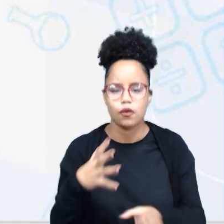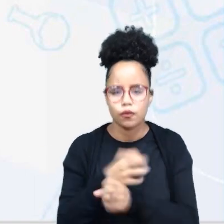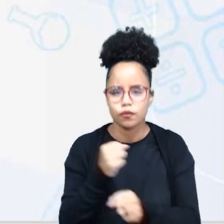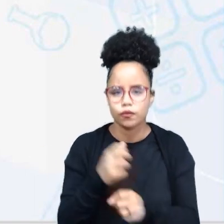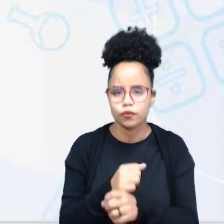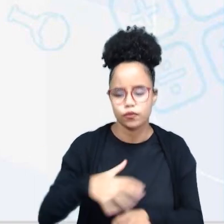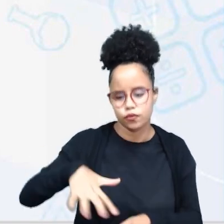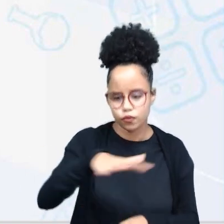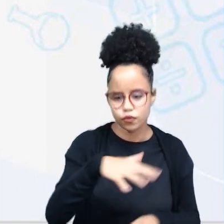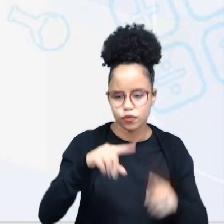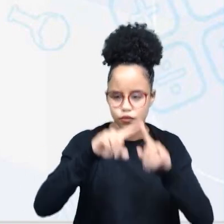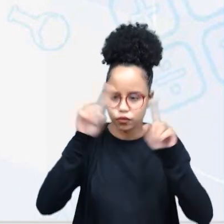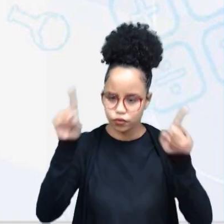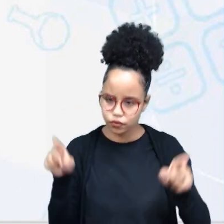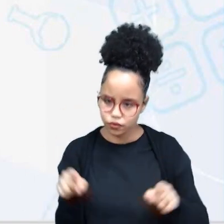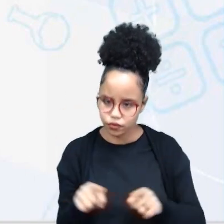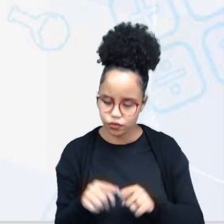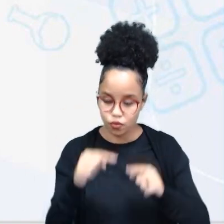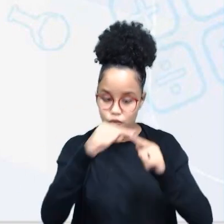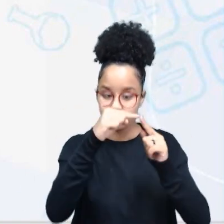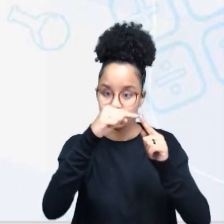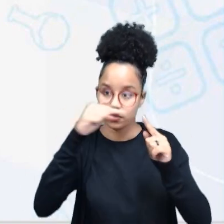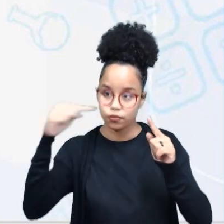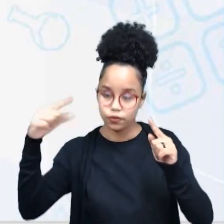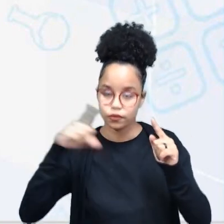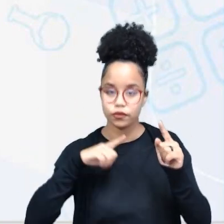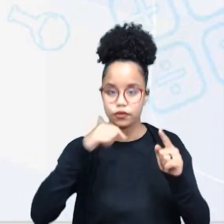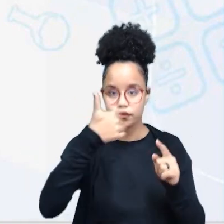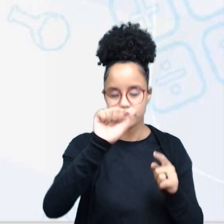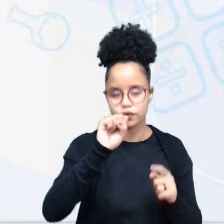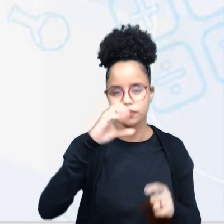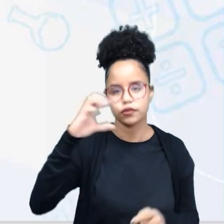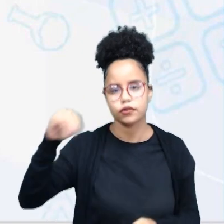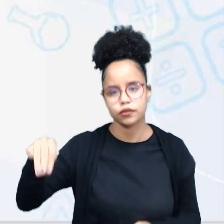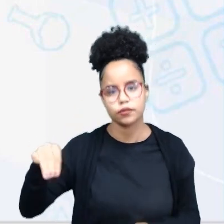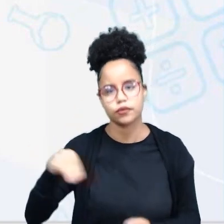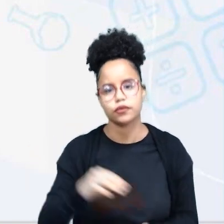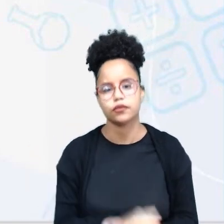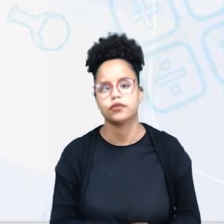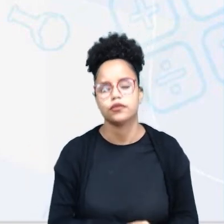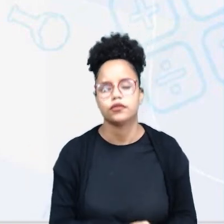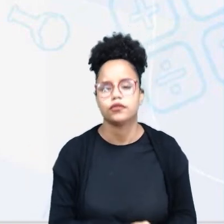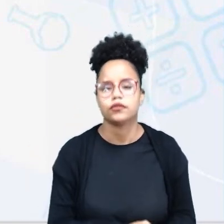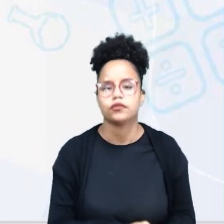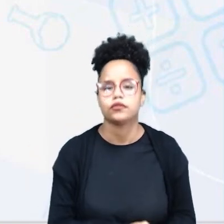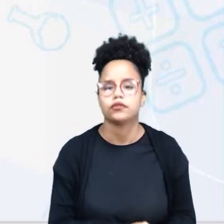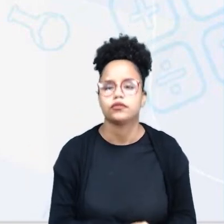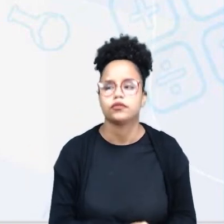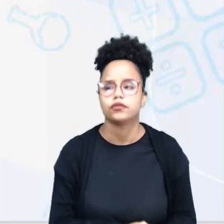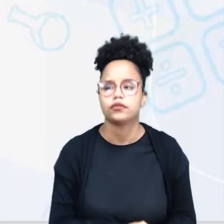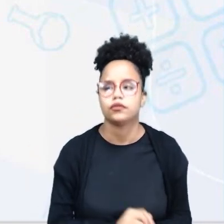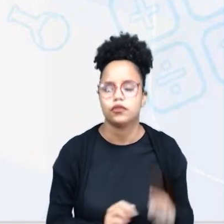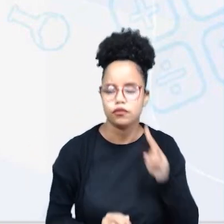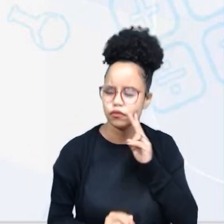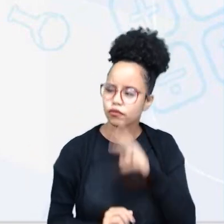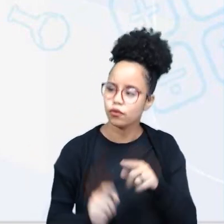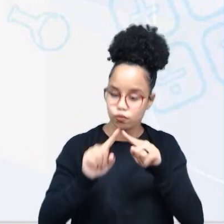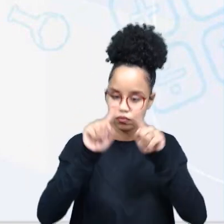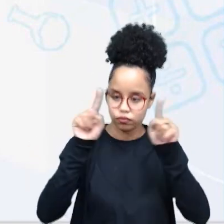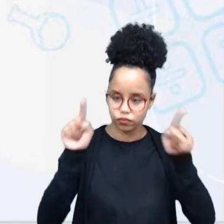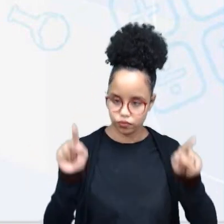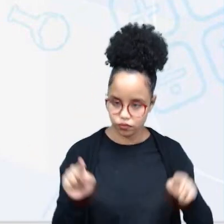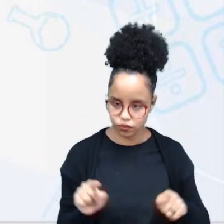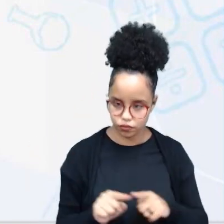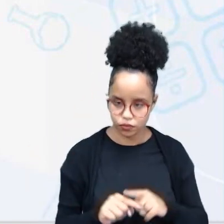cujo diâmetro mede 18 cm tá então aparece para você ir na tela já um círculo